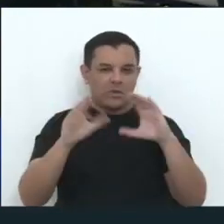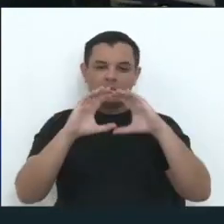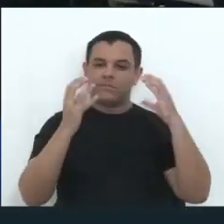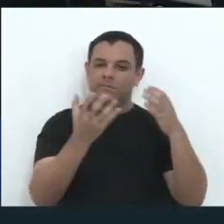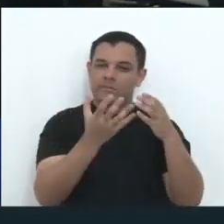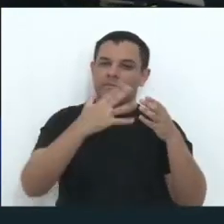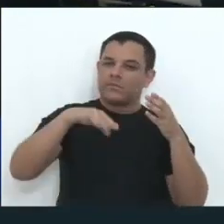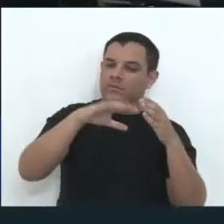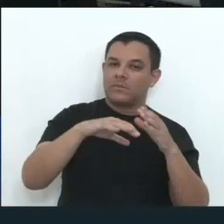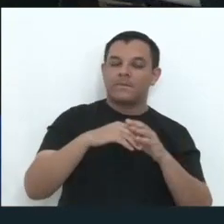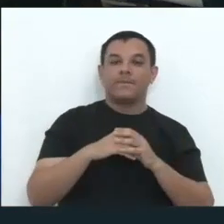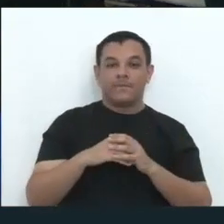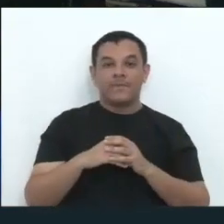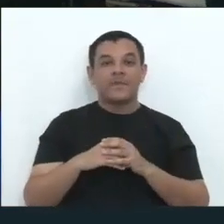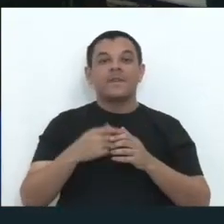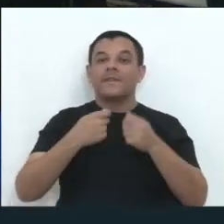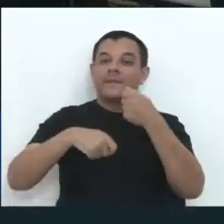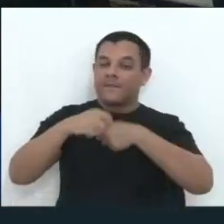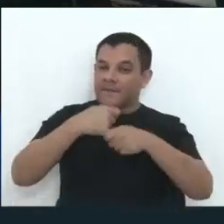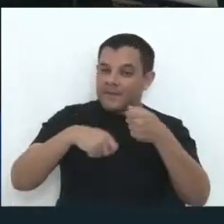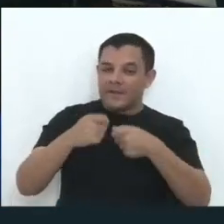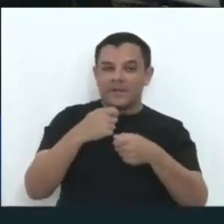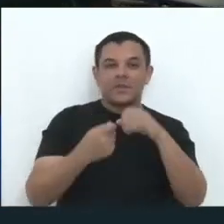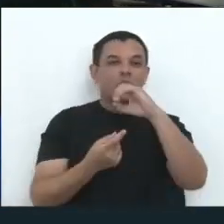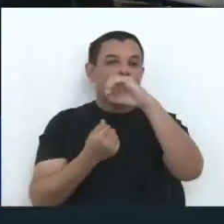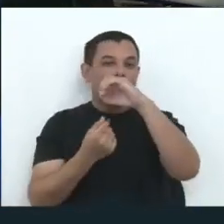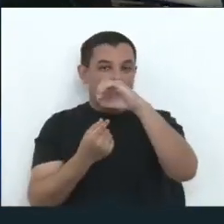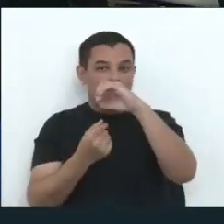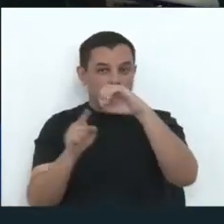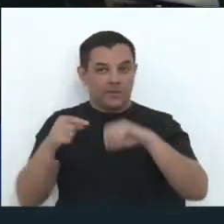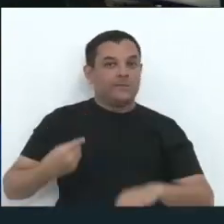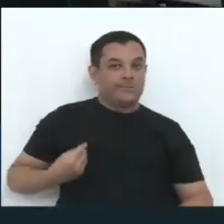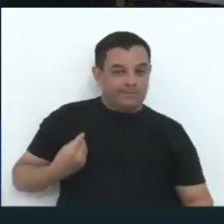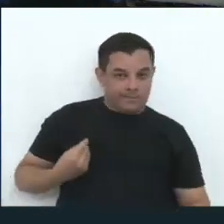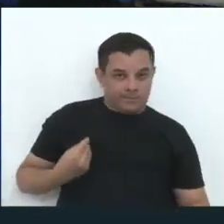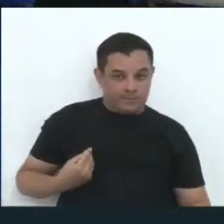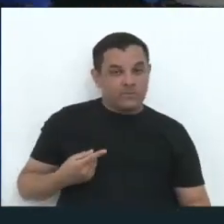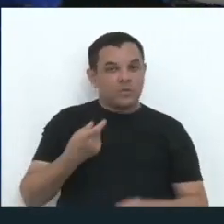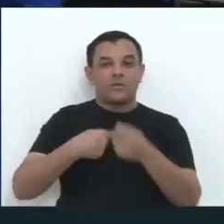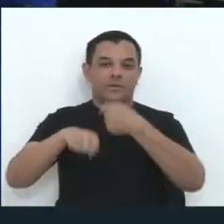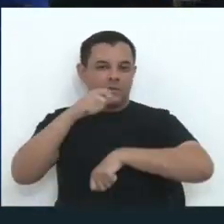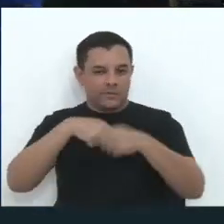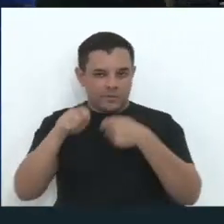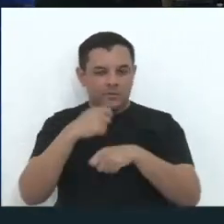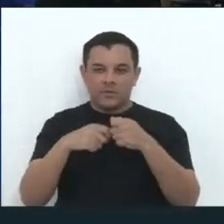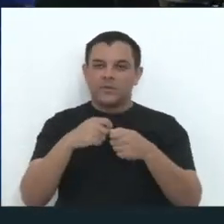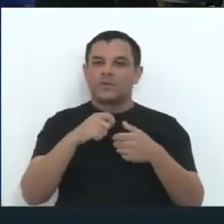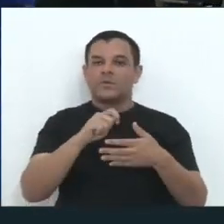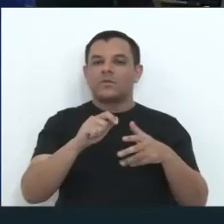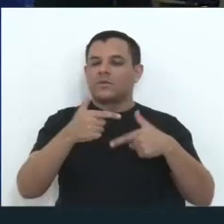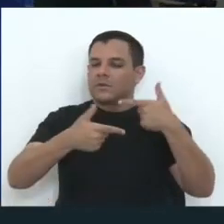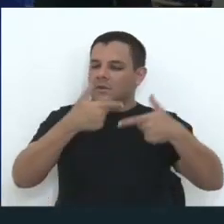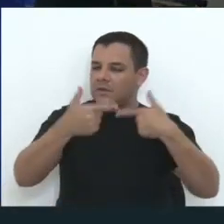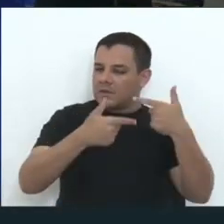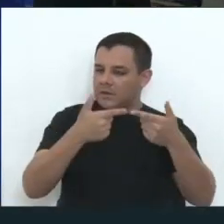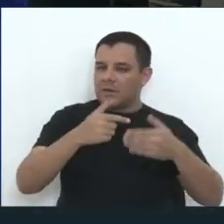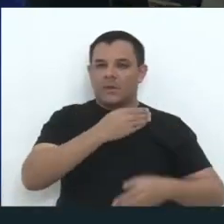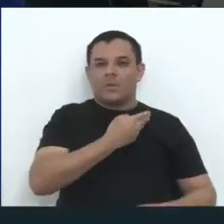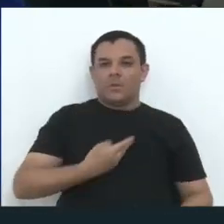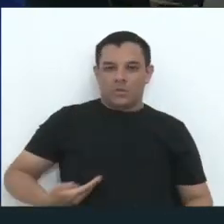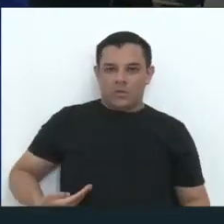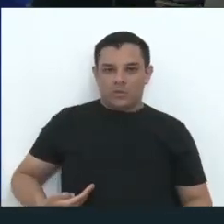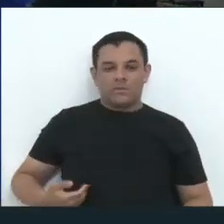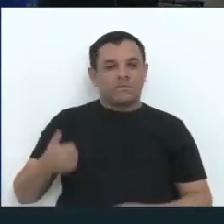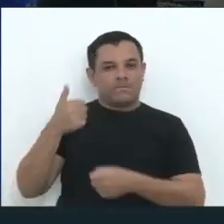de Finanças e Orçamento, como membro, Administração e Funcionalismo Público, como membro, Higiene